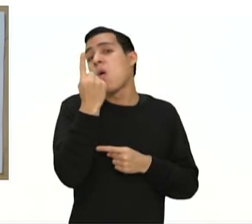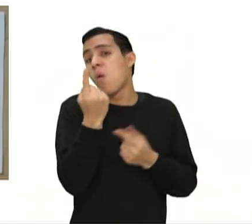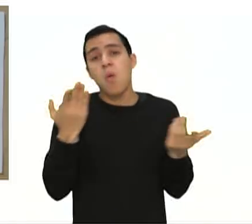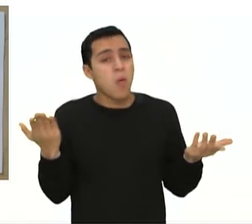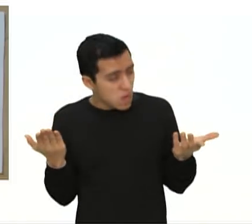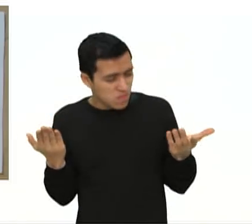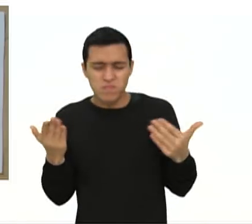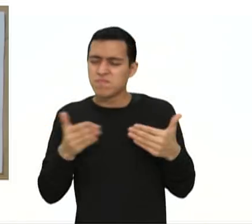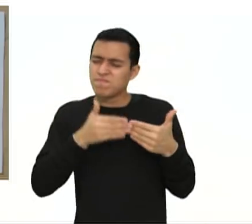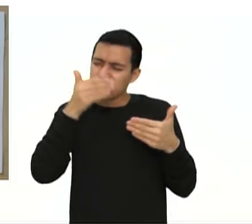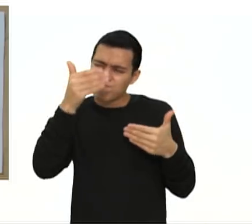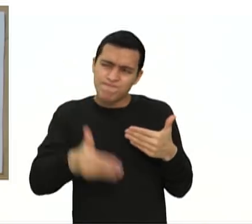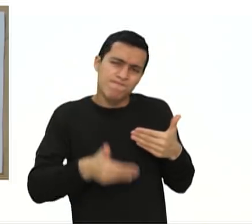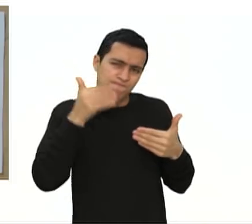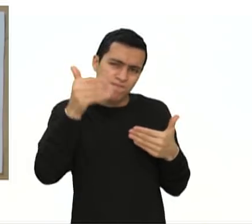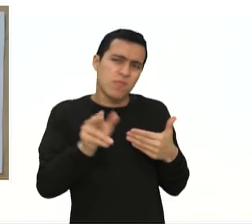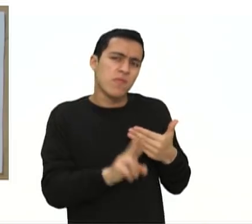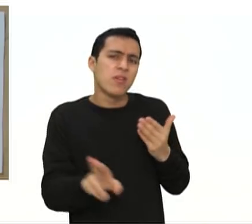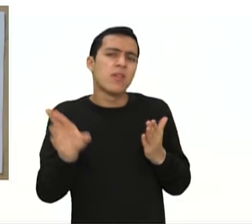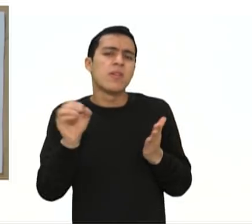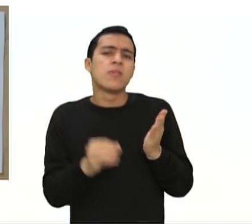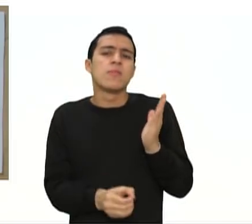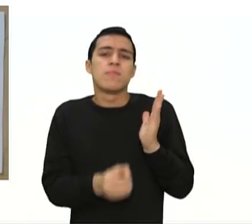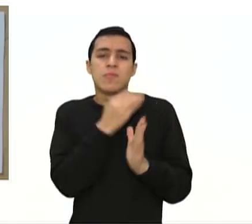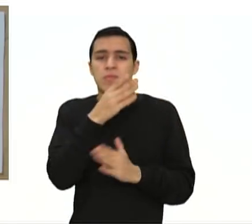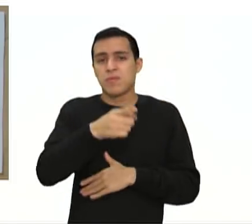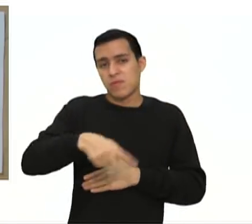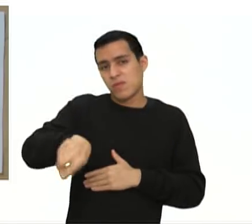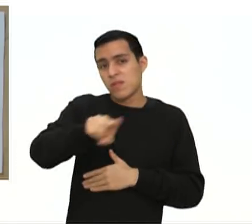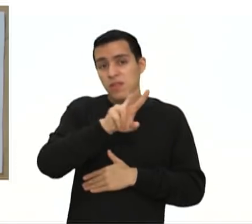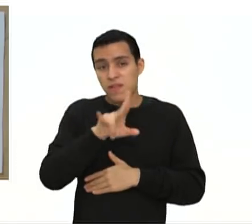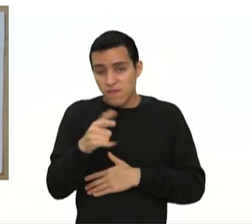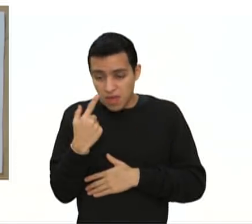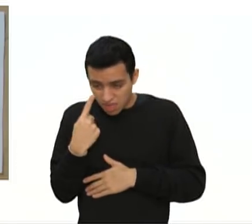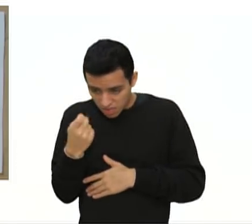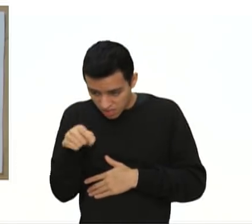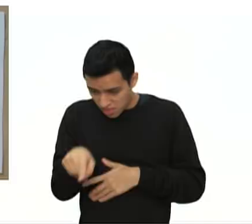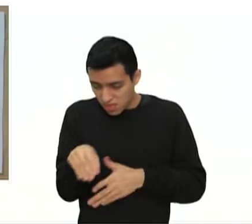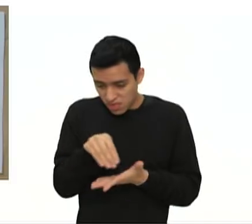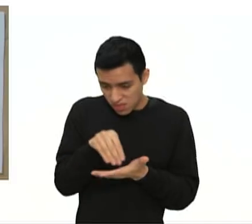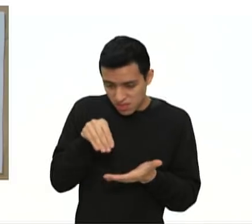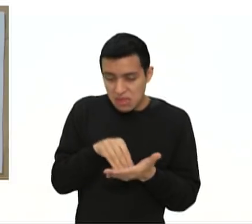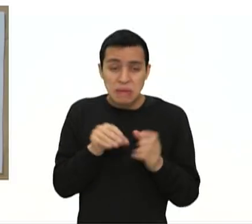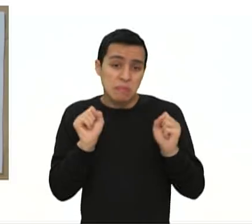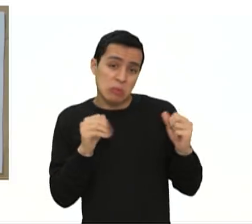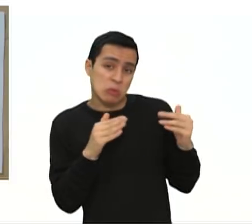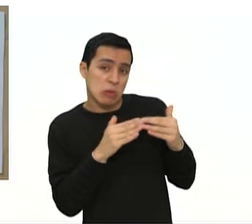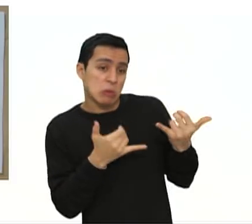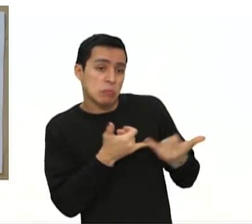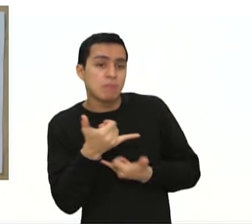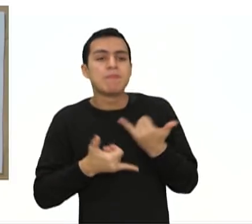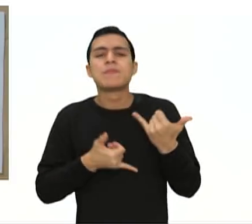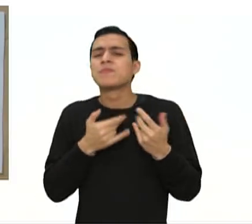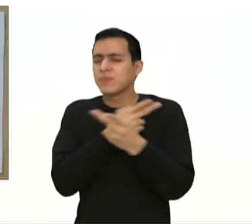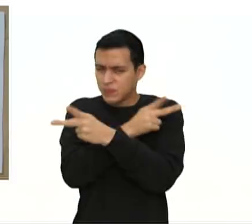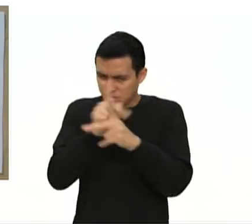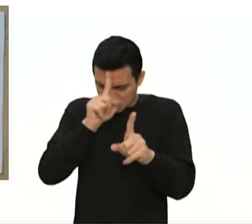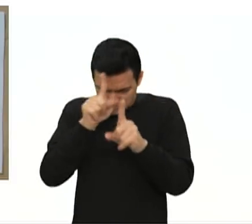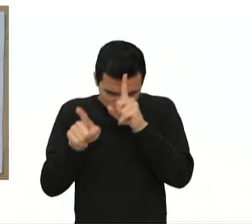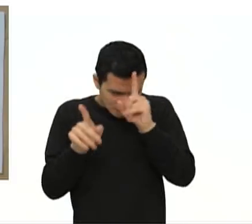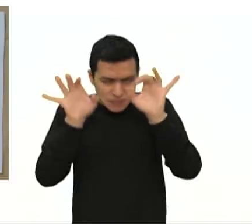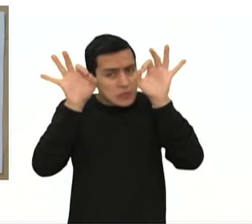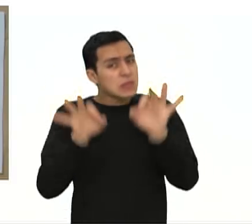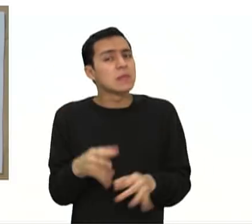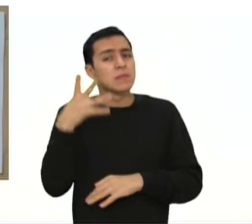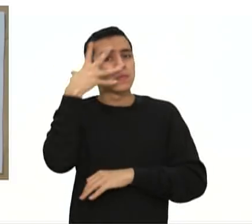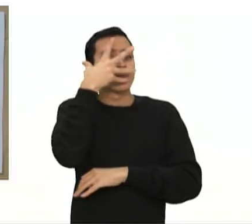Eu tenho certeza que você vai usar muito esse jogo aí, porque você vai se interessar por ele, vai poder jogar com alguém em casa. Então, faça bem caprichadinho, bonitinho,